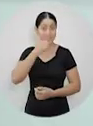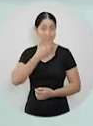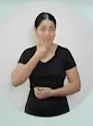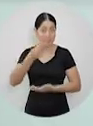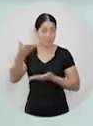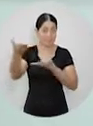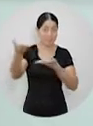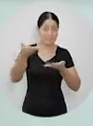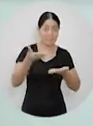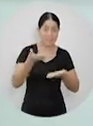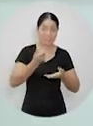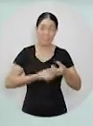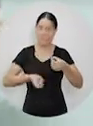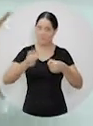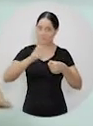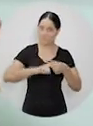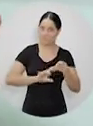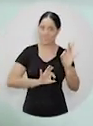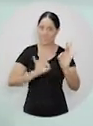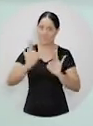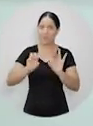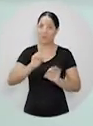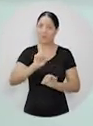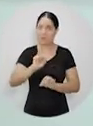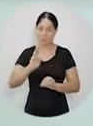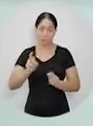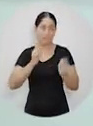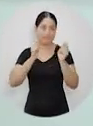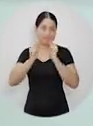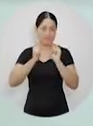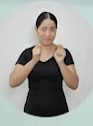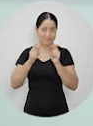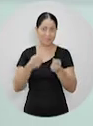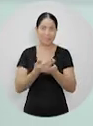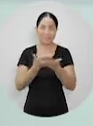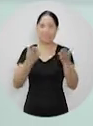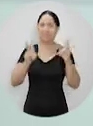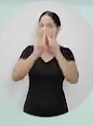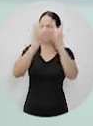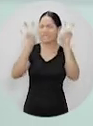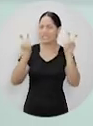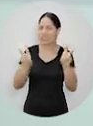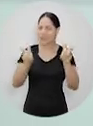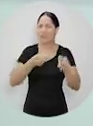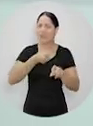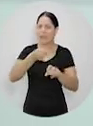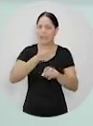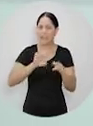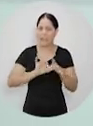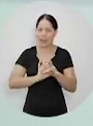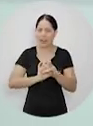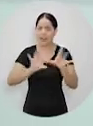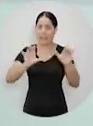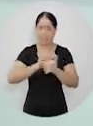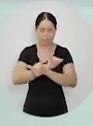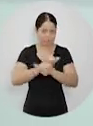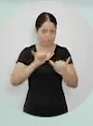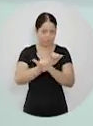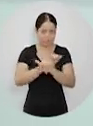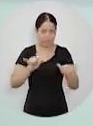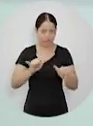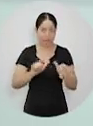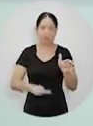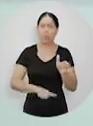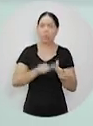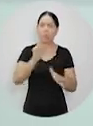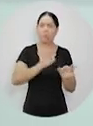Seja bem-vindo de volta, seja bem-vinda de volta a este OAB Entrevista, onde nós estamos falando sobre a liberdade de imprensa.